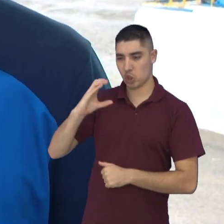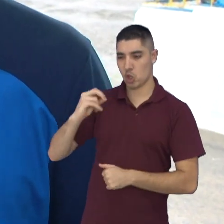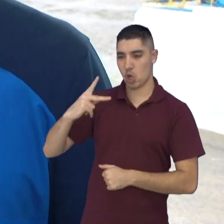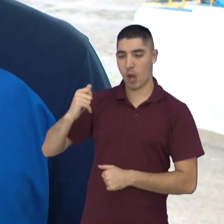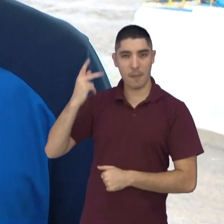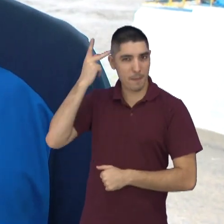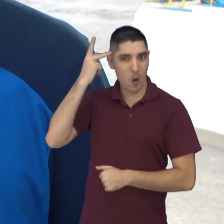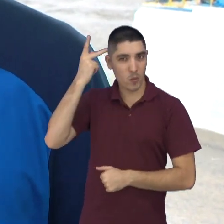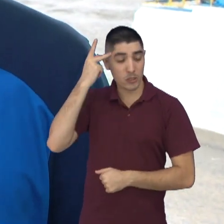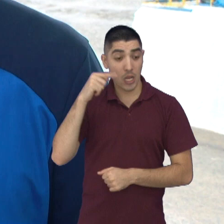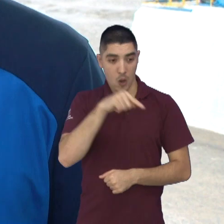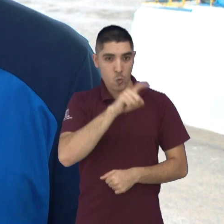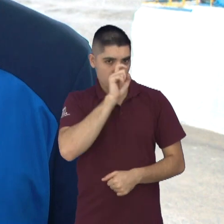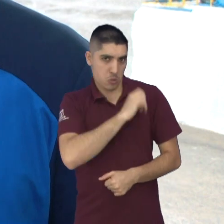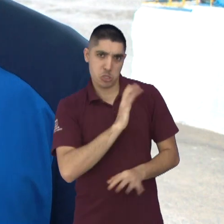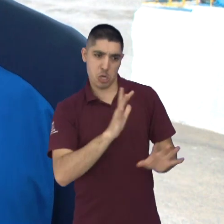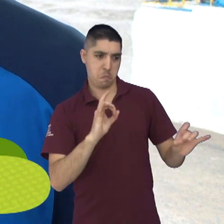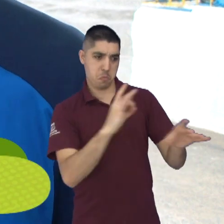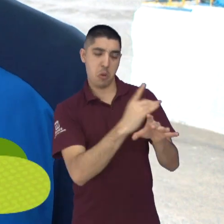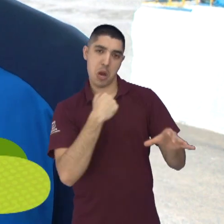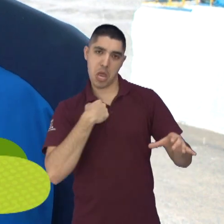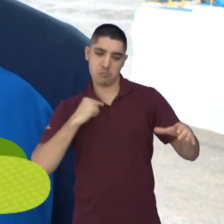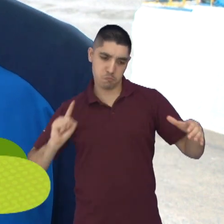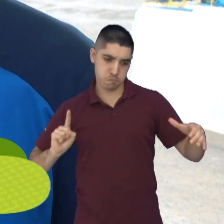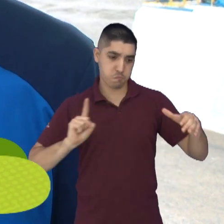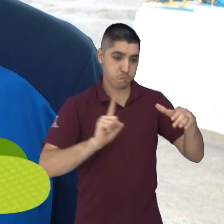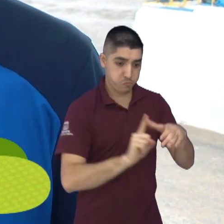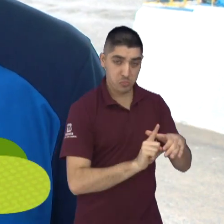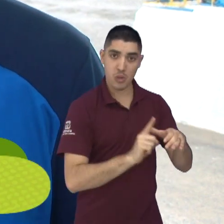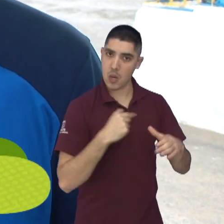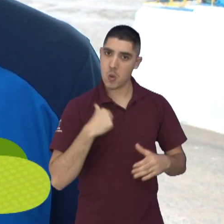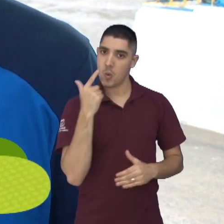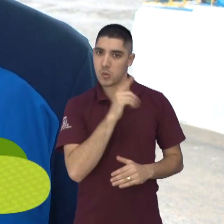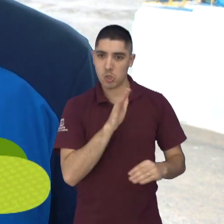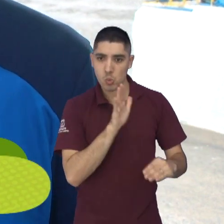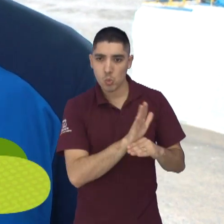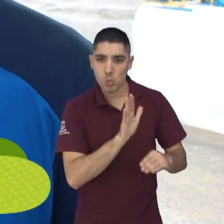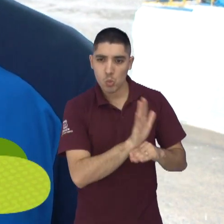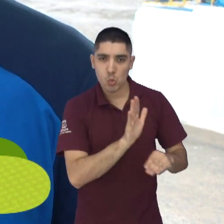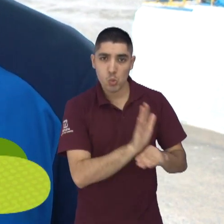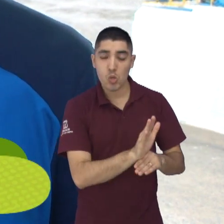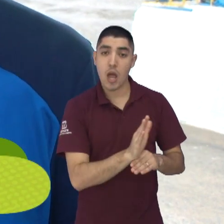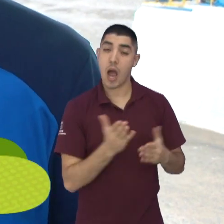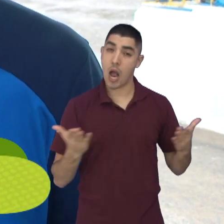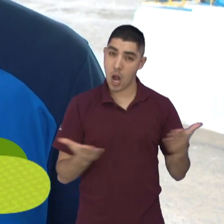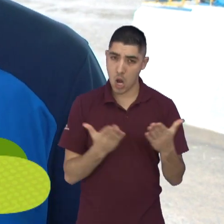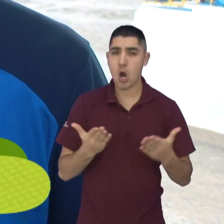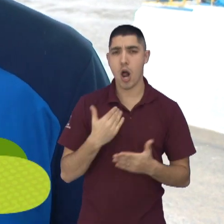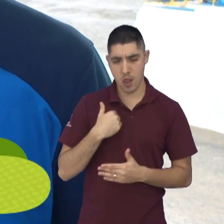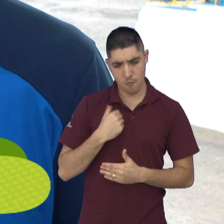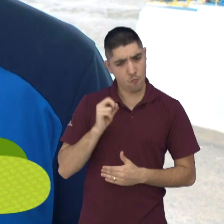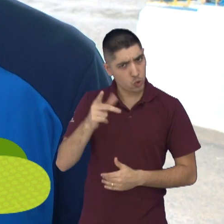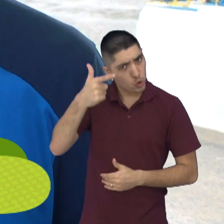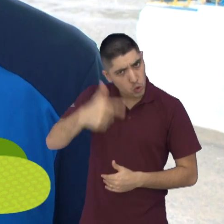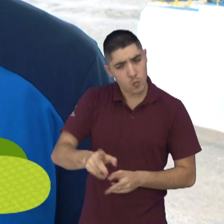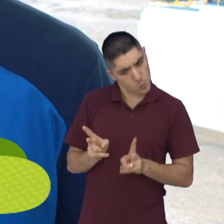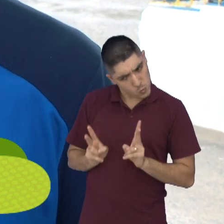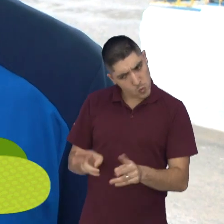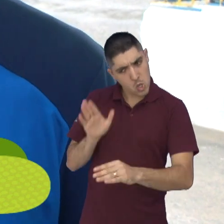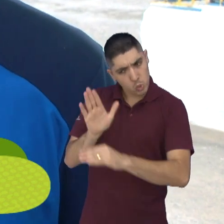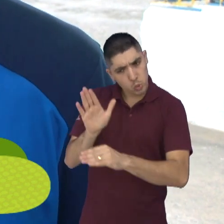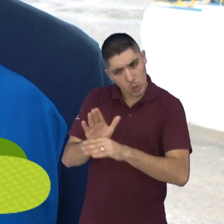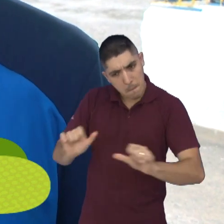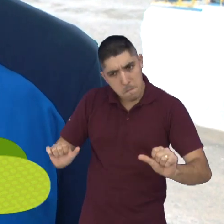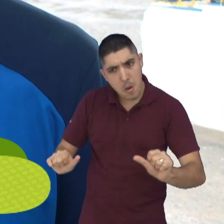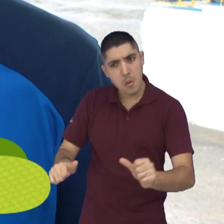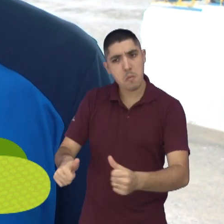montado, né? Mas quando eu pude, eu entrei, ajudei e acredito que agora não vai ser diferente. Estou fazendo o que eu vim